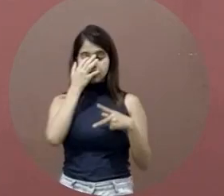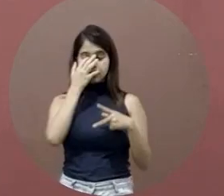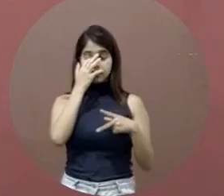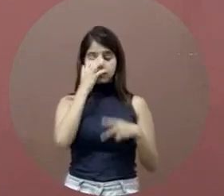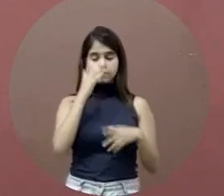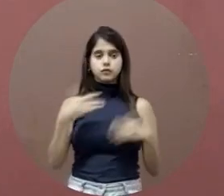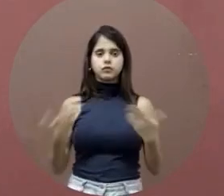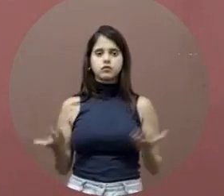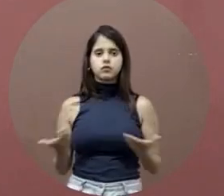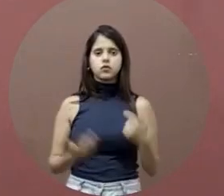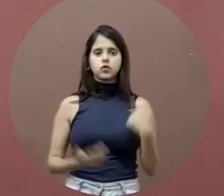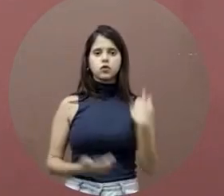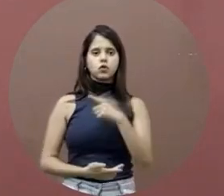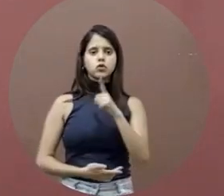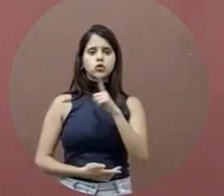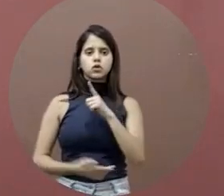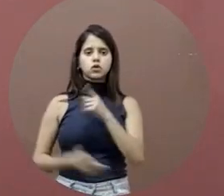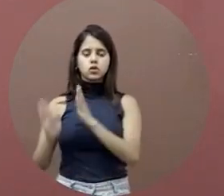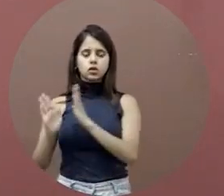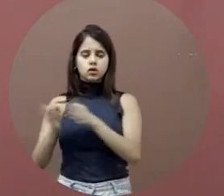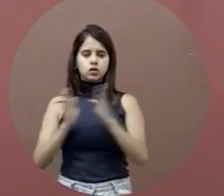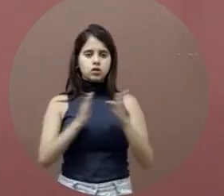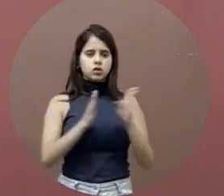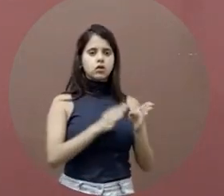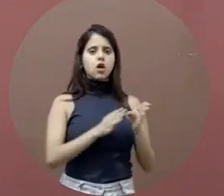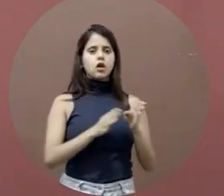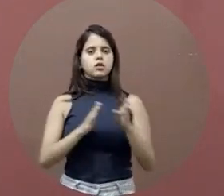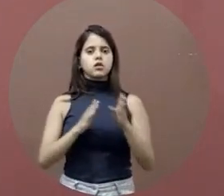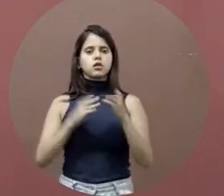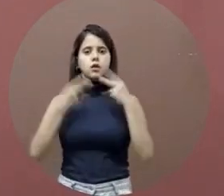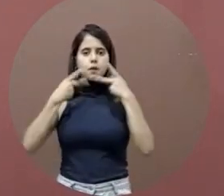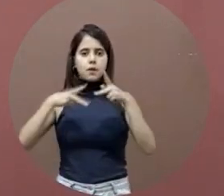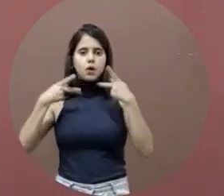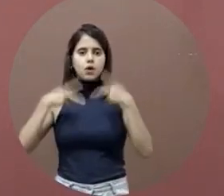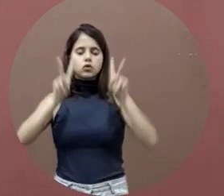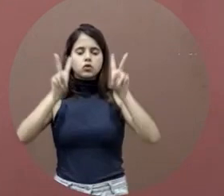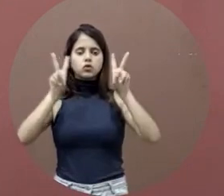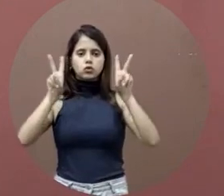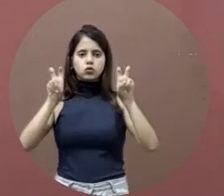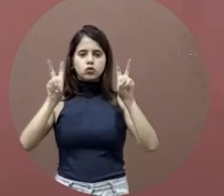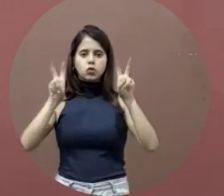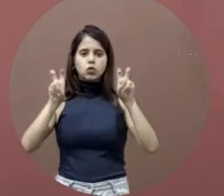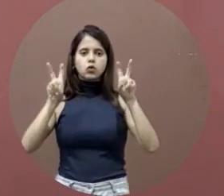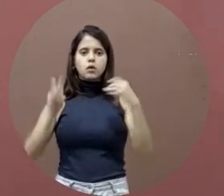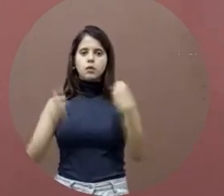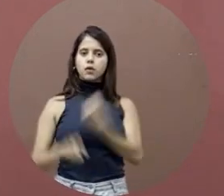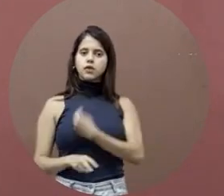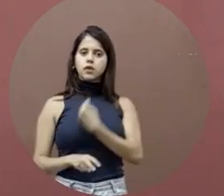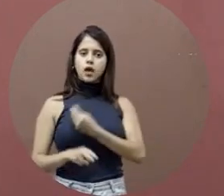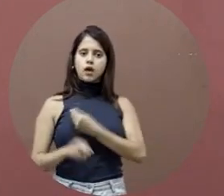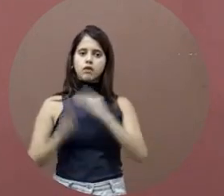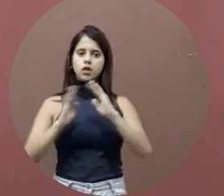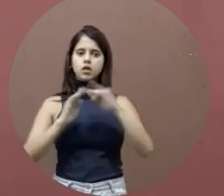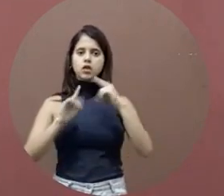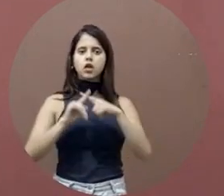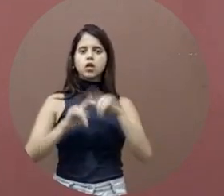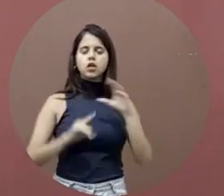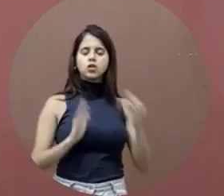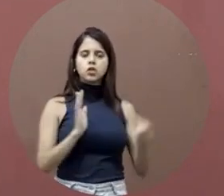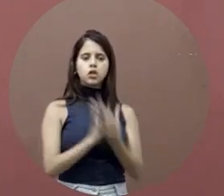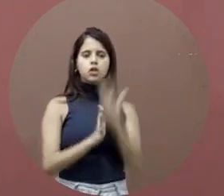Irmãos, nós estamos em uma série de mensagens a respeito da vida da igreja, da formação da